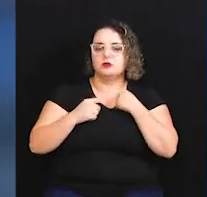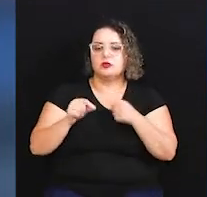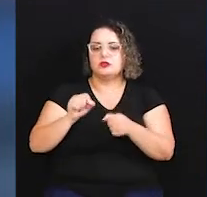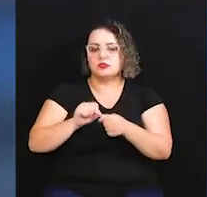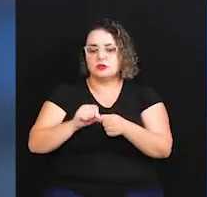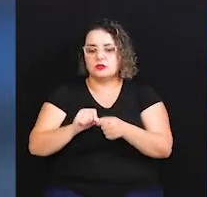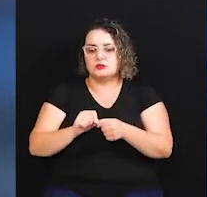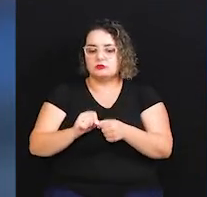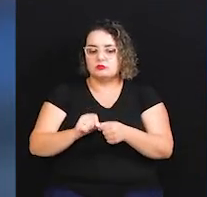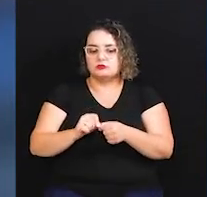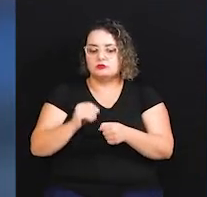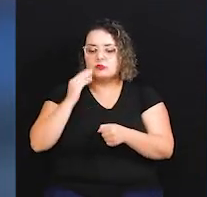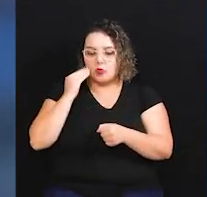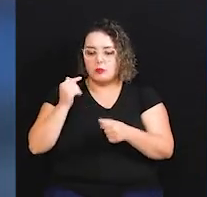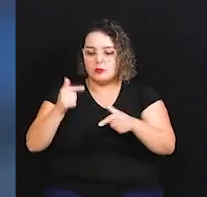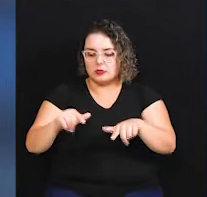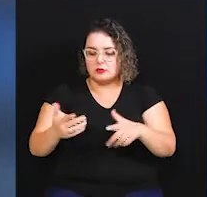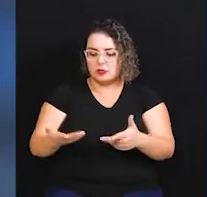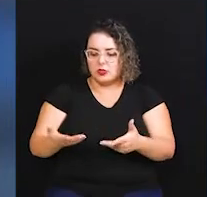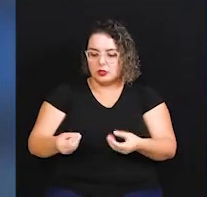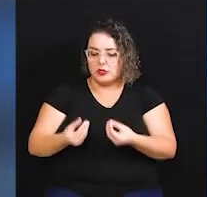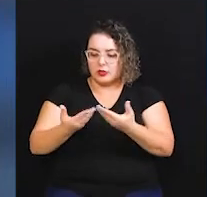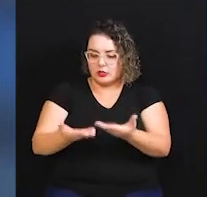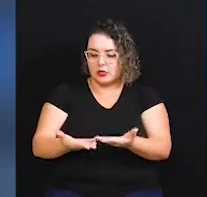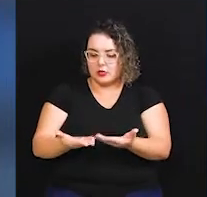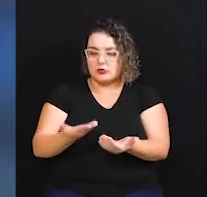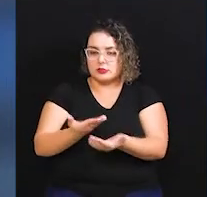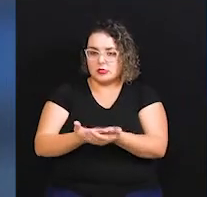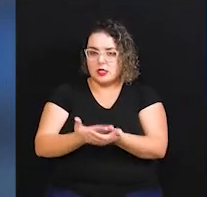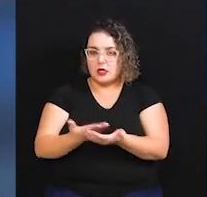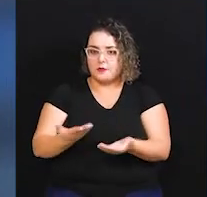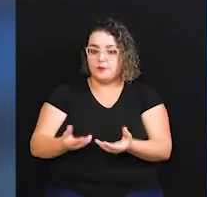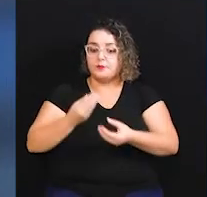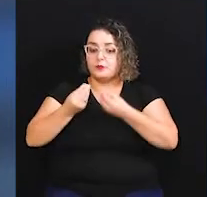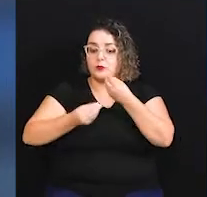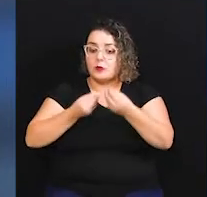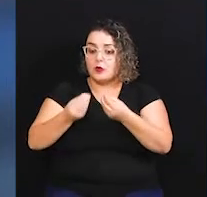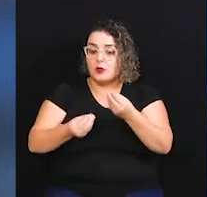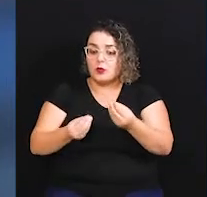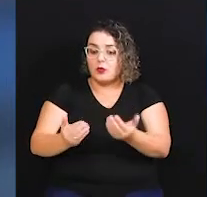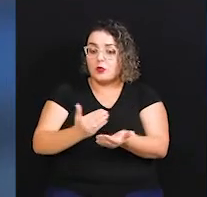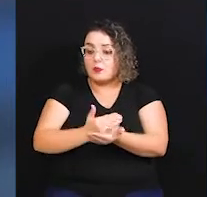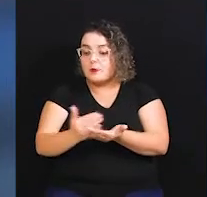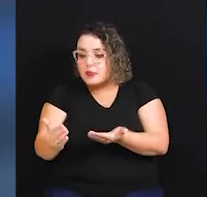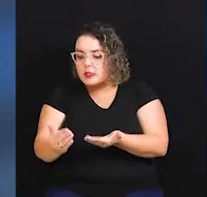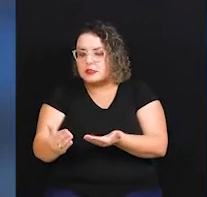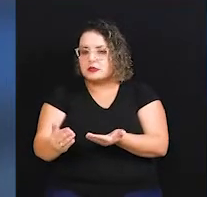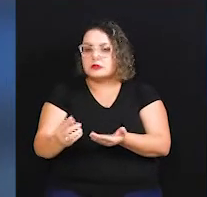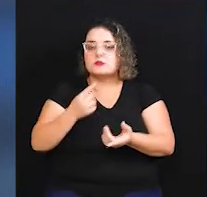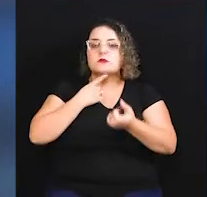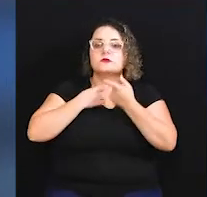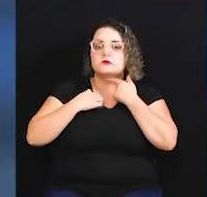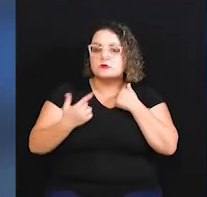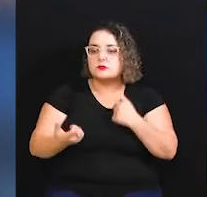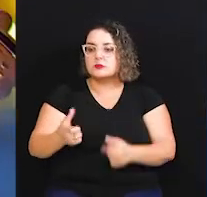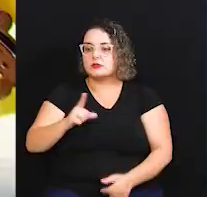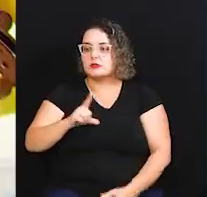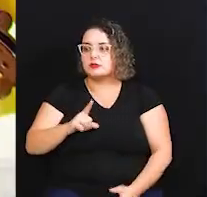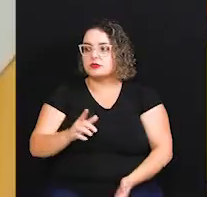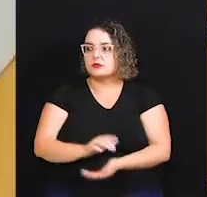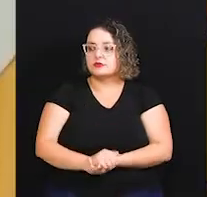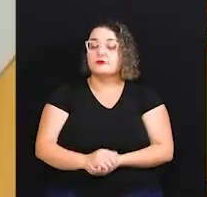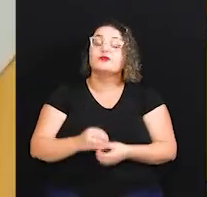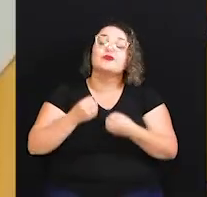vontade de fazer, descobriu esse espaço que oferece essa aula, como foi começar finalmente essa vontade que você